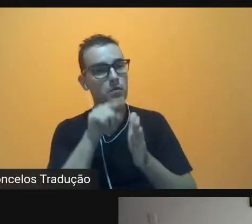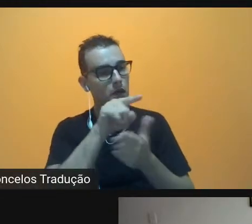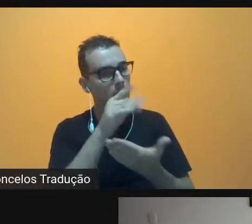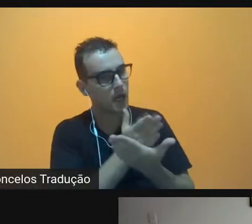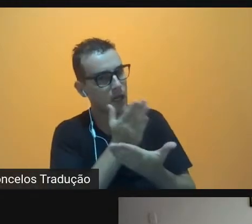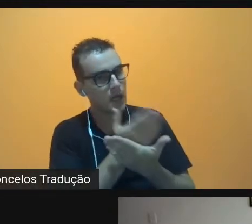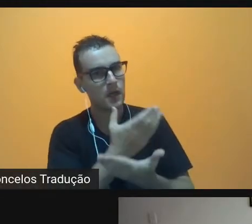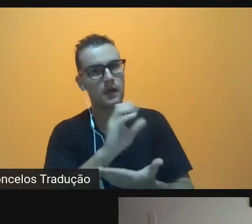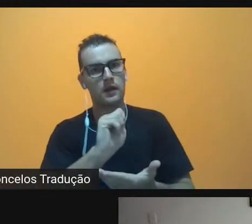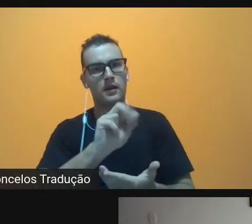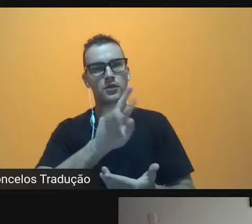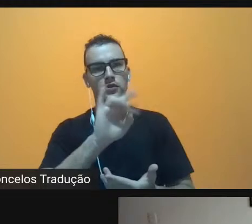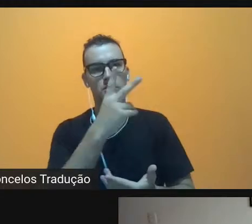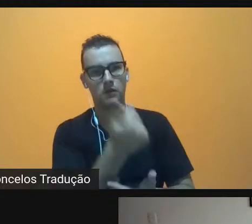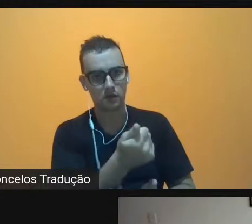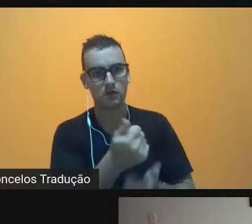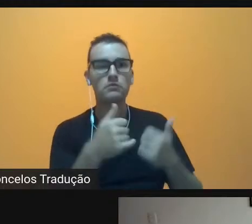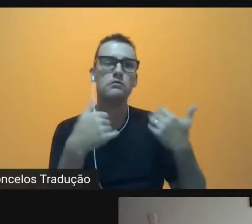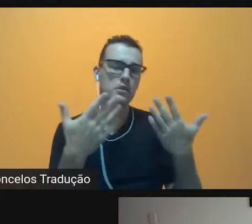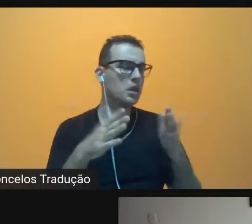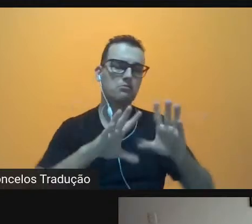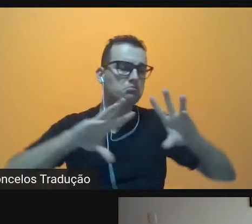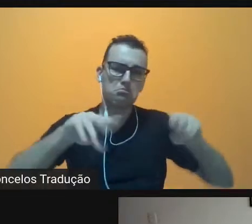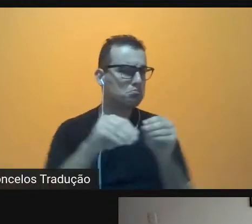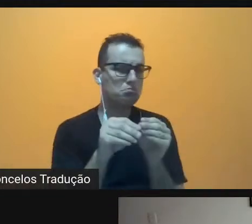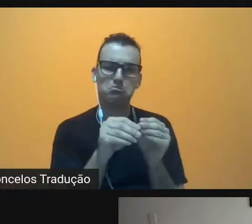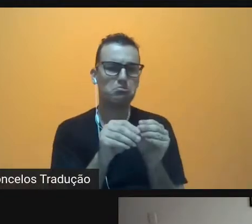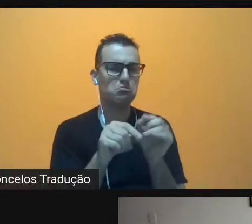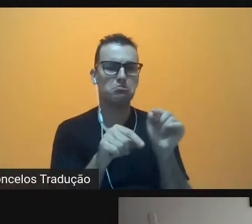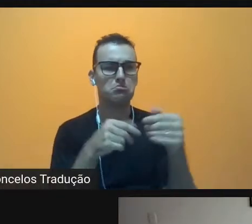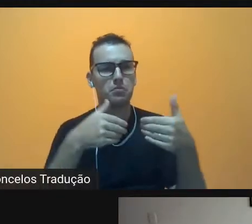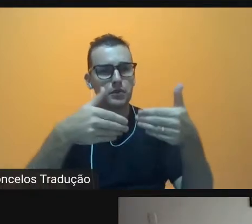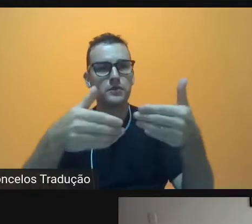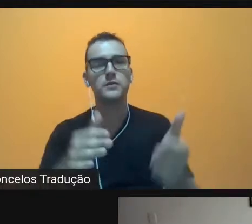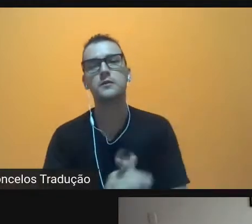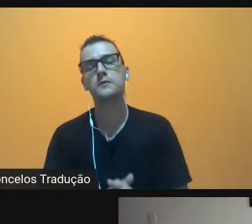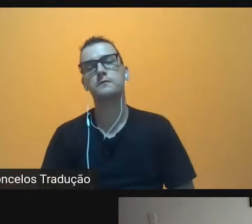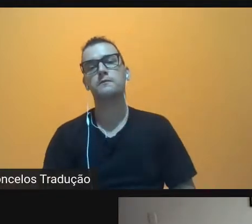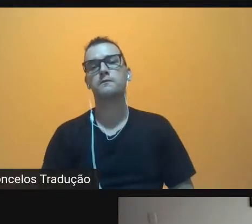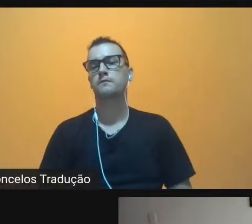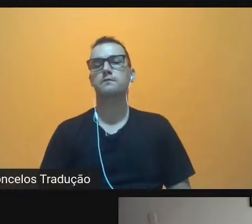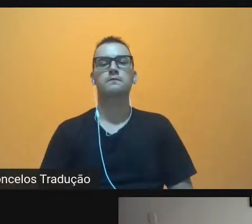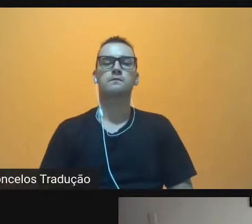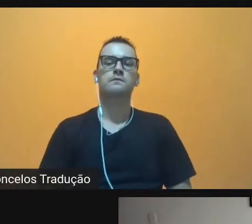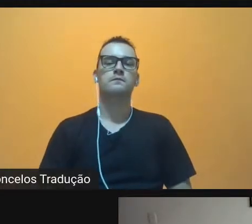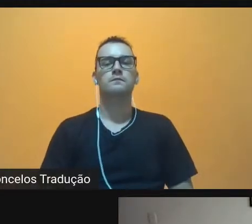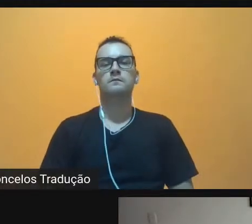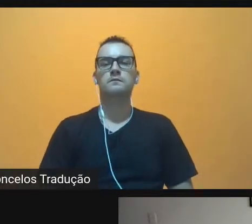né? Então, foi mais ou menos assim o processo.